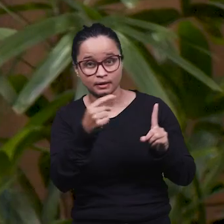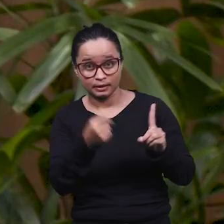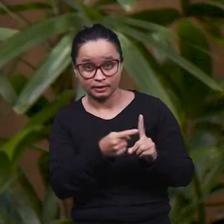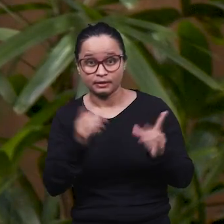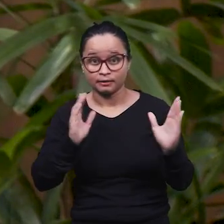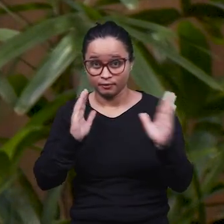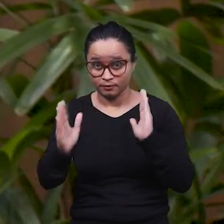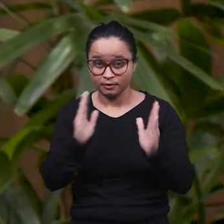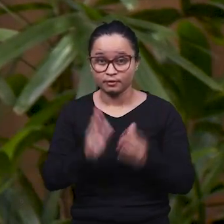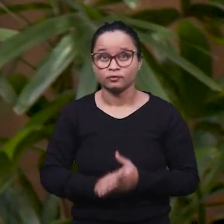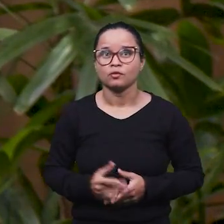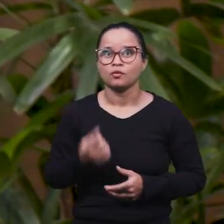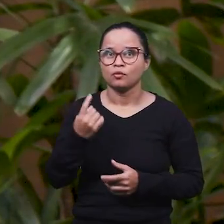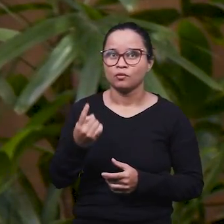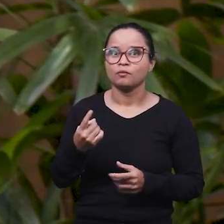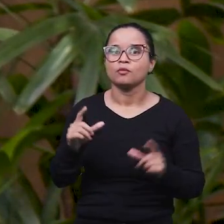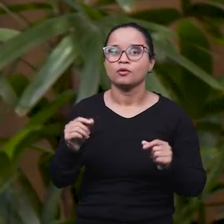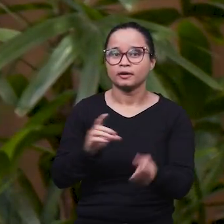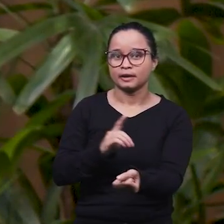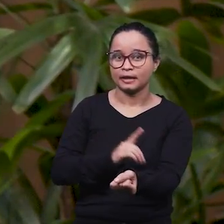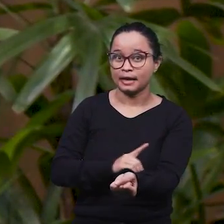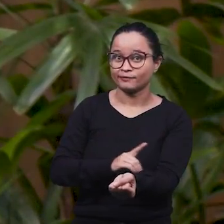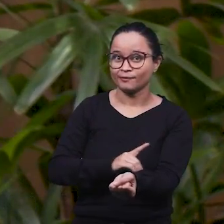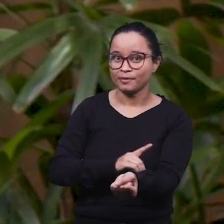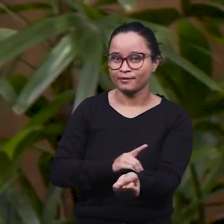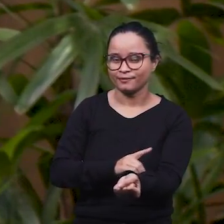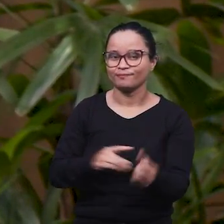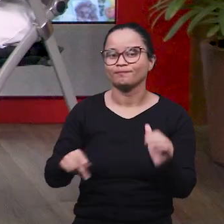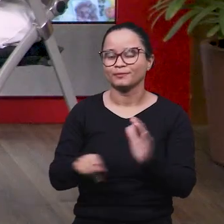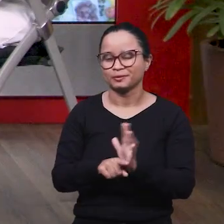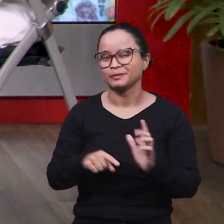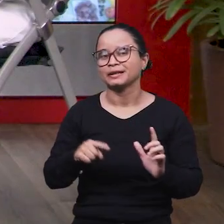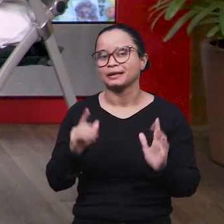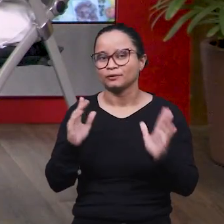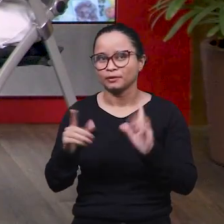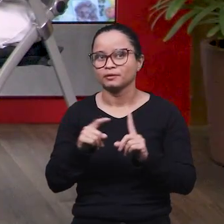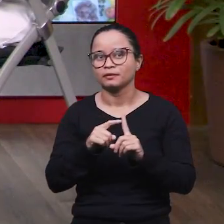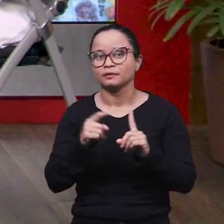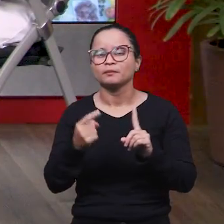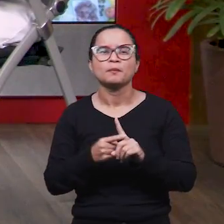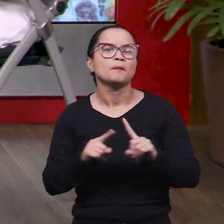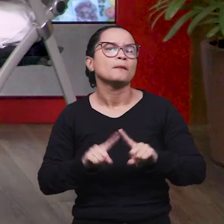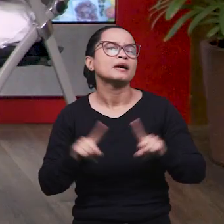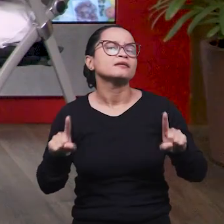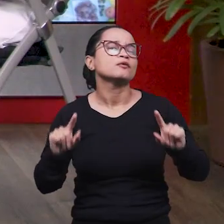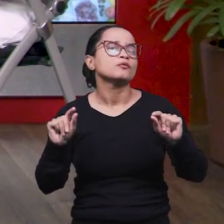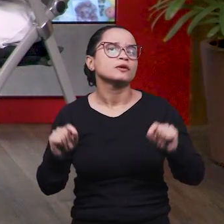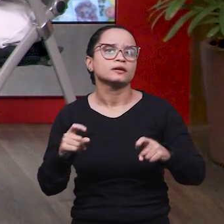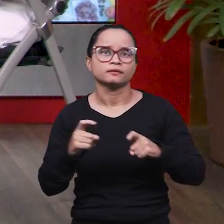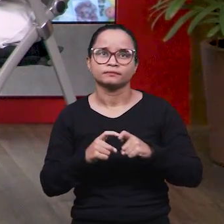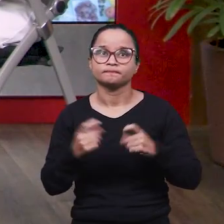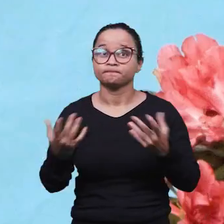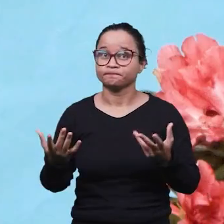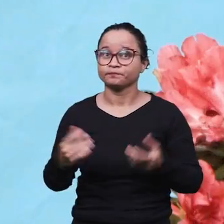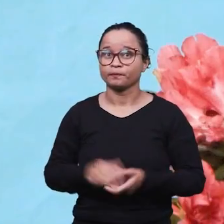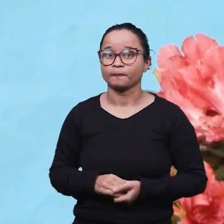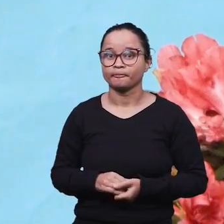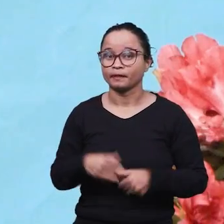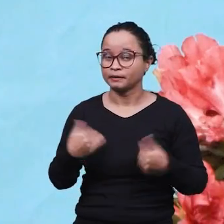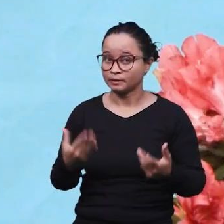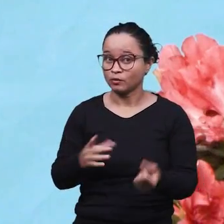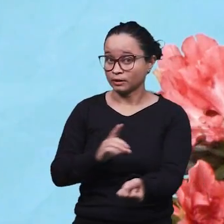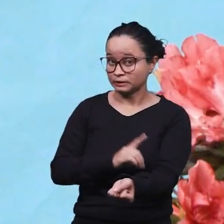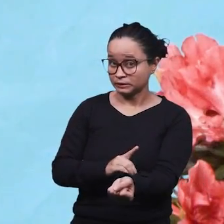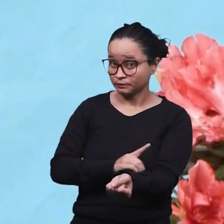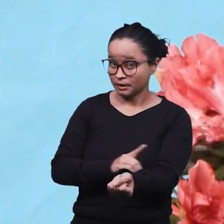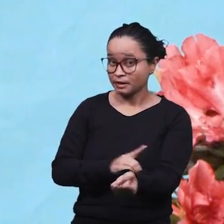gestação, uma delas é a diabetes gestacional. Mas o que seria isso, doutora? Bom, a diabetes gestacional é